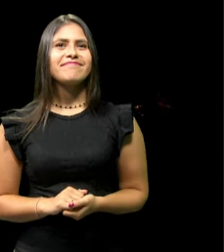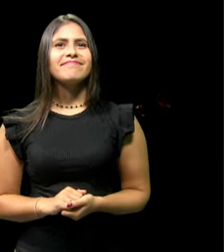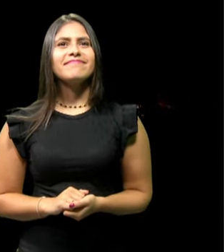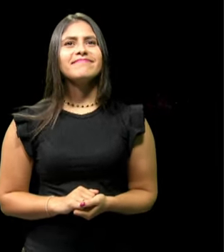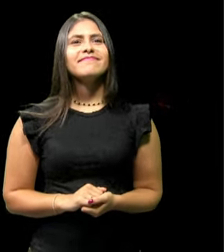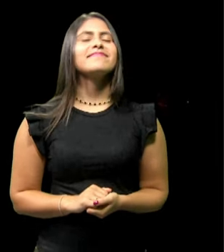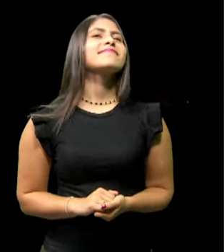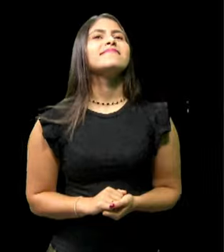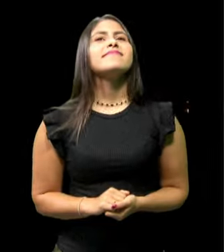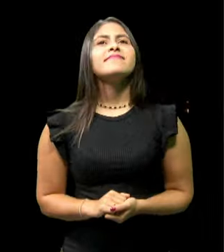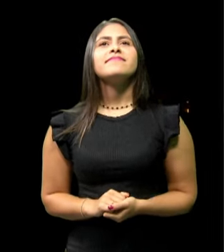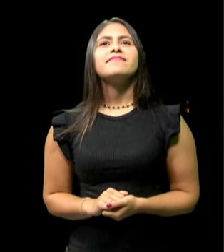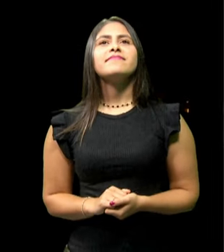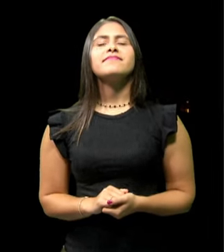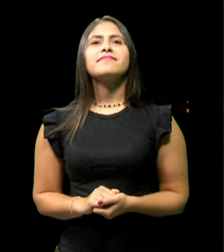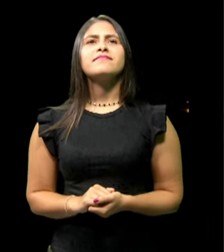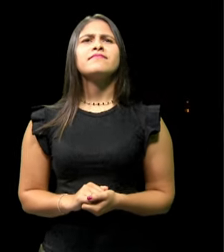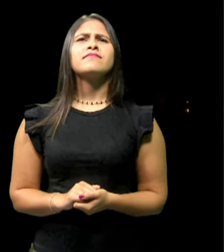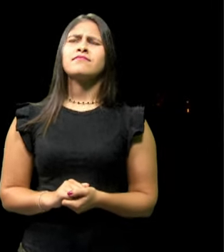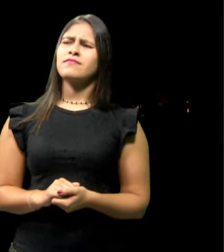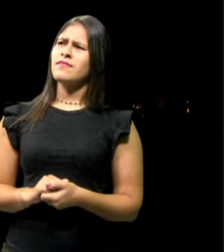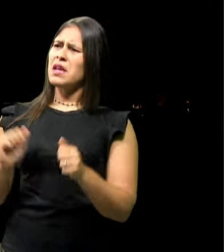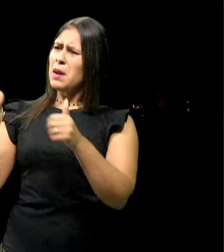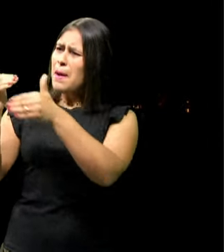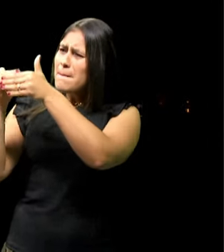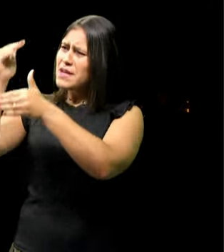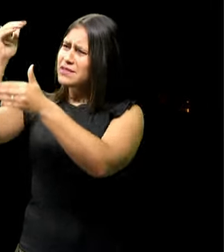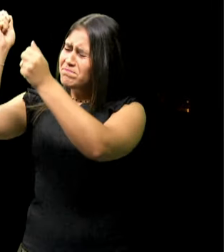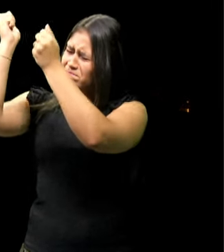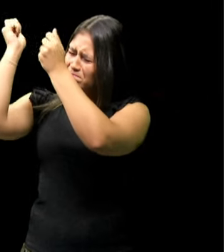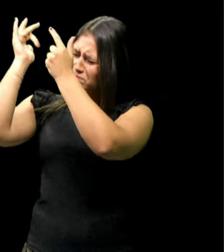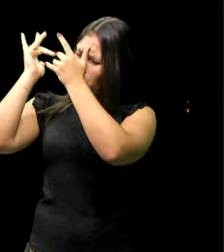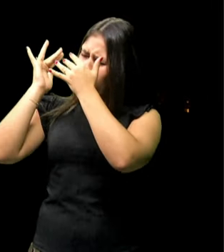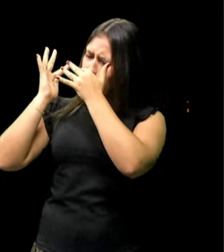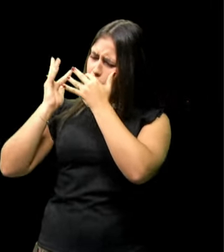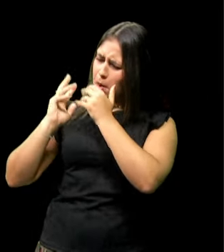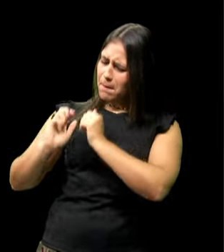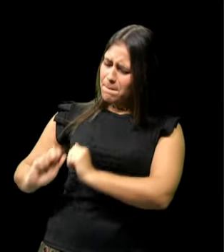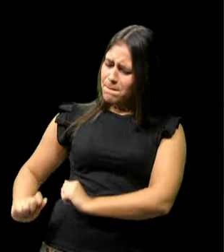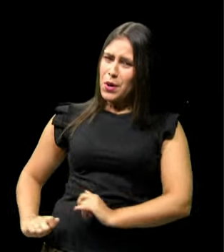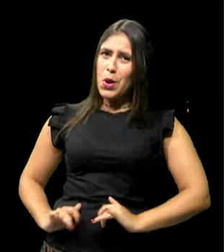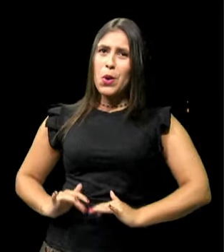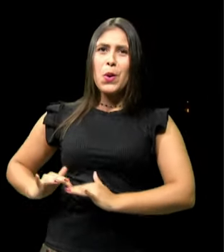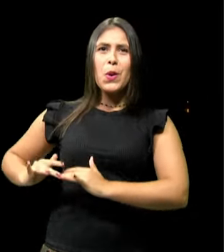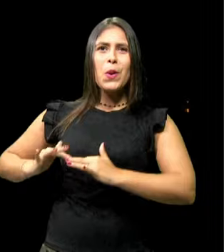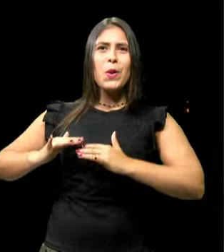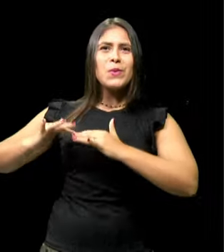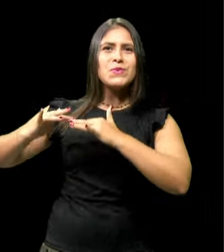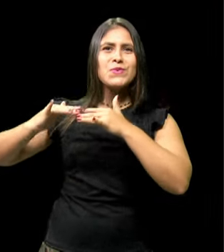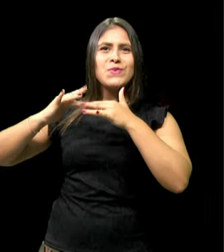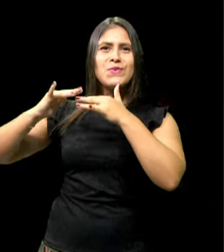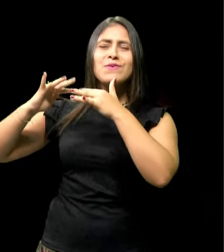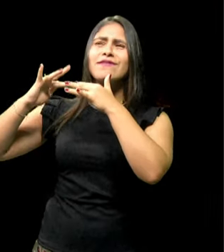Pai. Vem nos encher. Enche-nos da Tua presença.